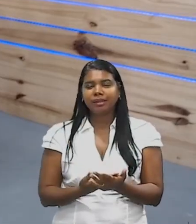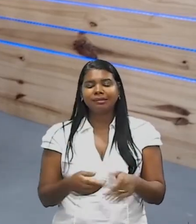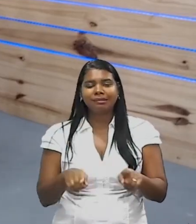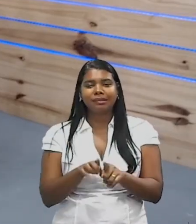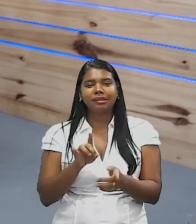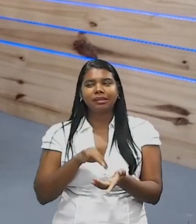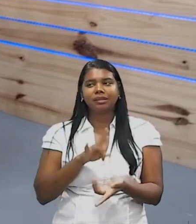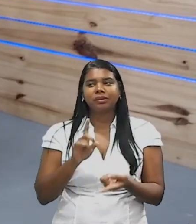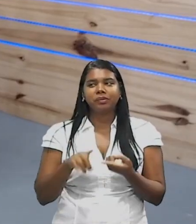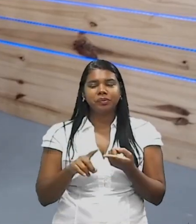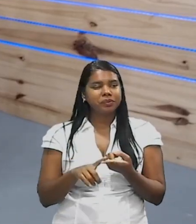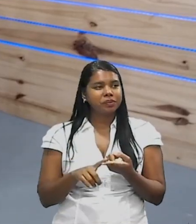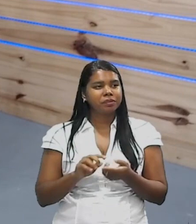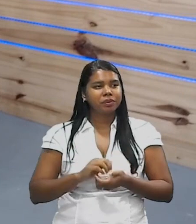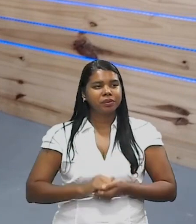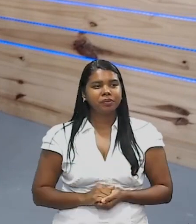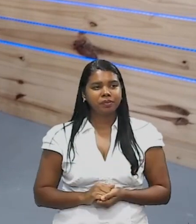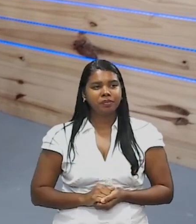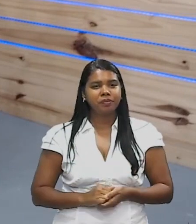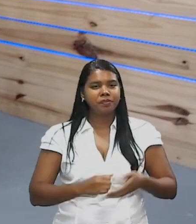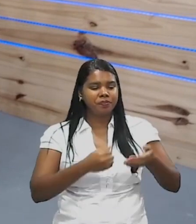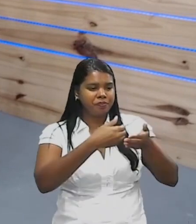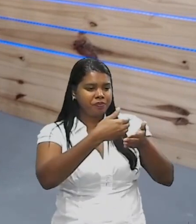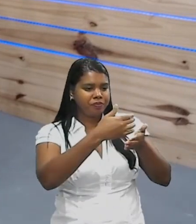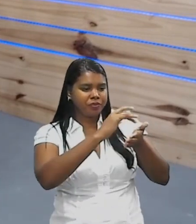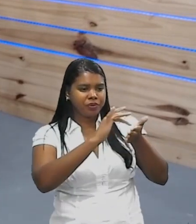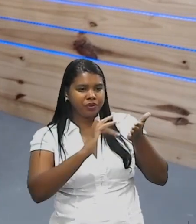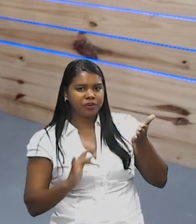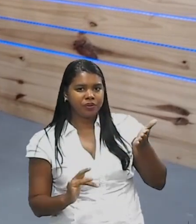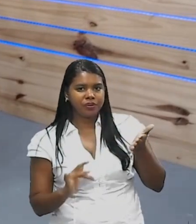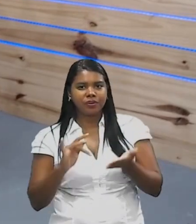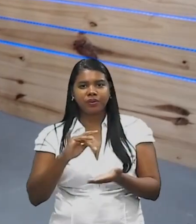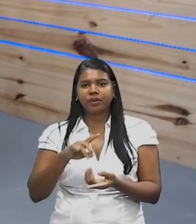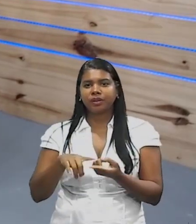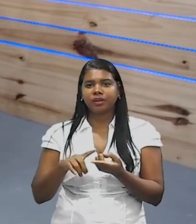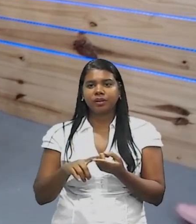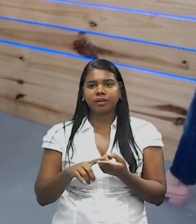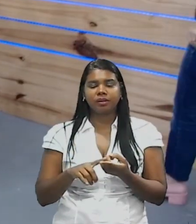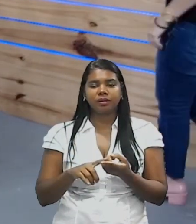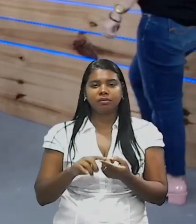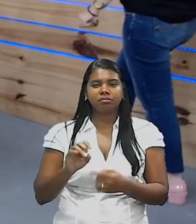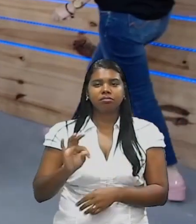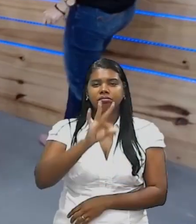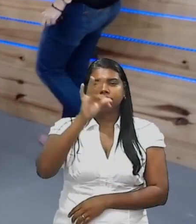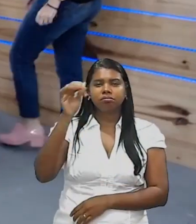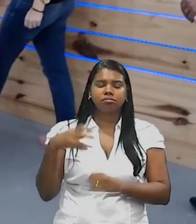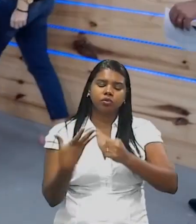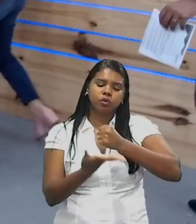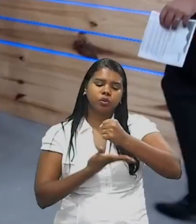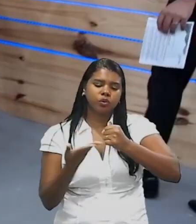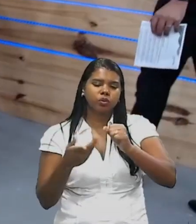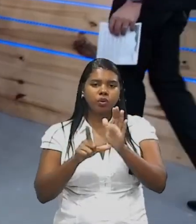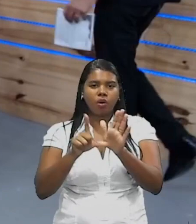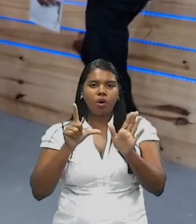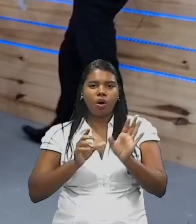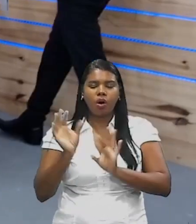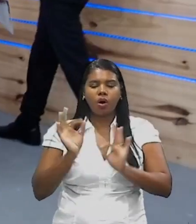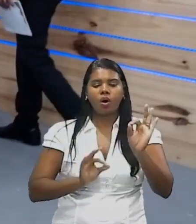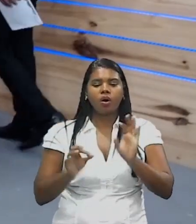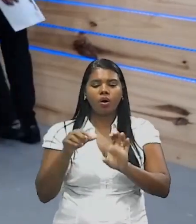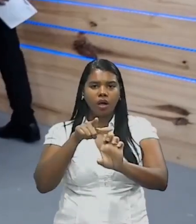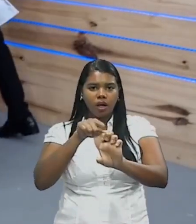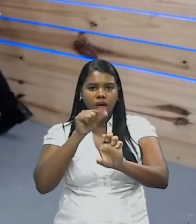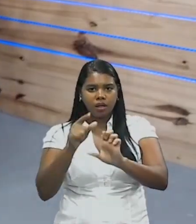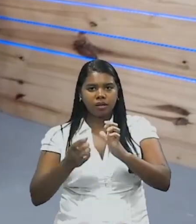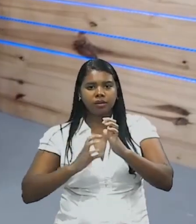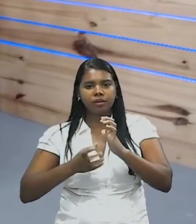custo de contratar um organismo certificador. Eu tenho toda uma base antes, né? Então, muitas vezes a empresa precisa